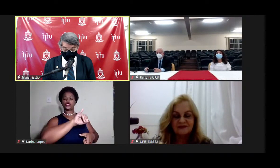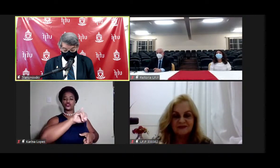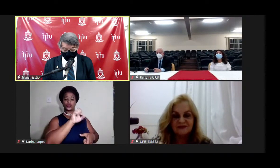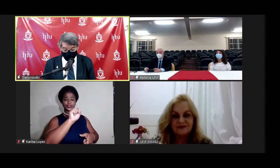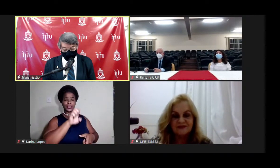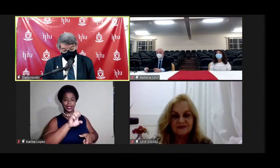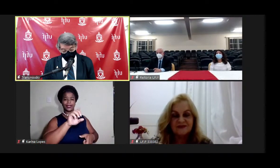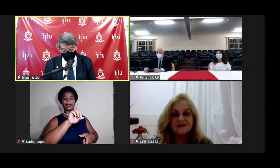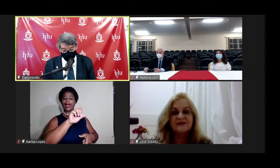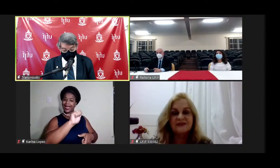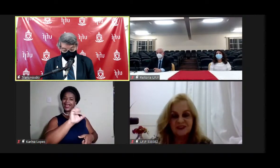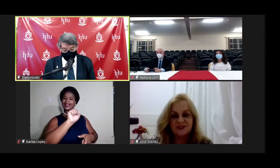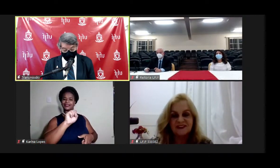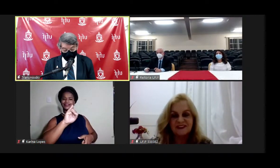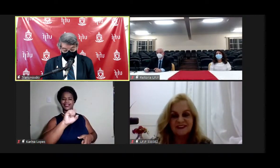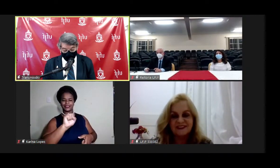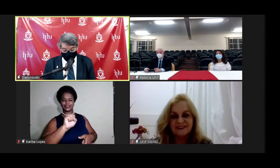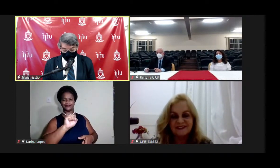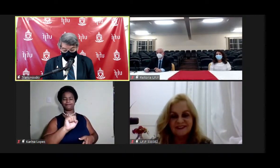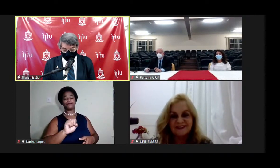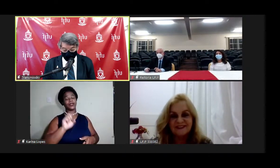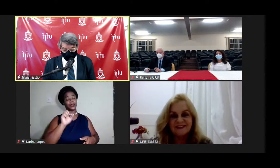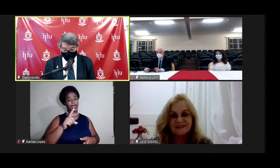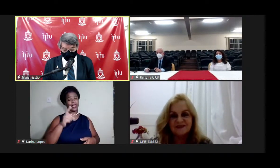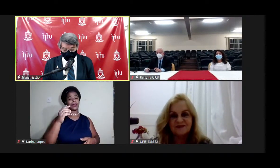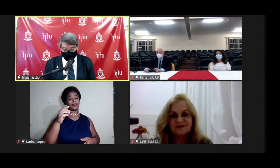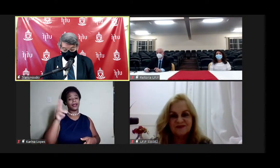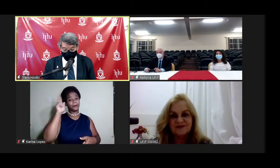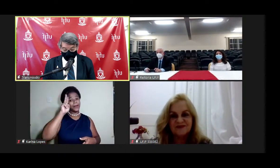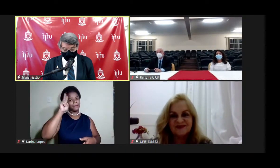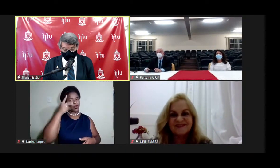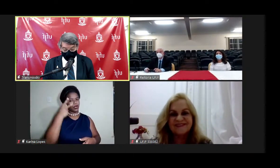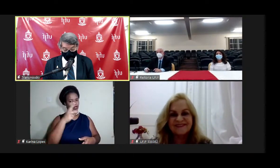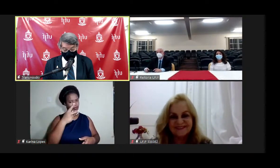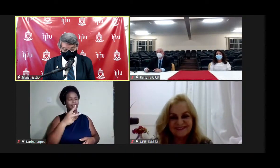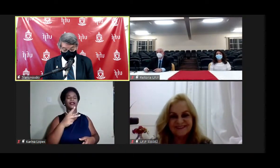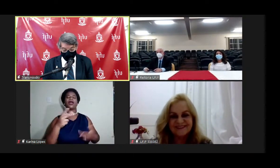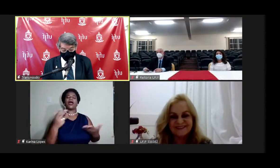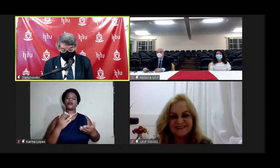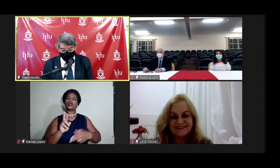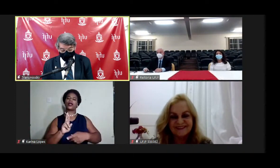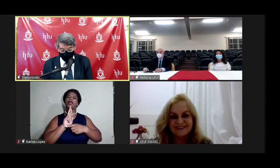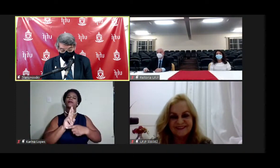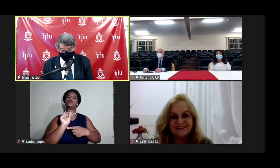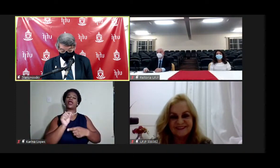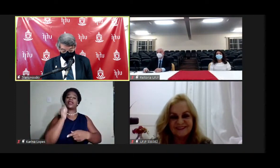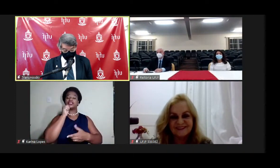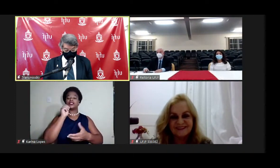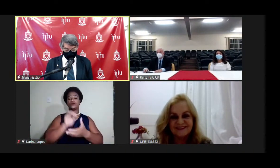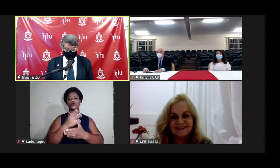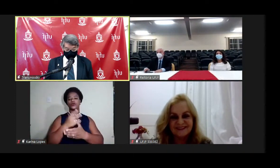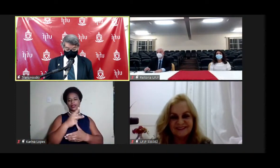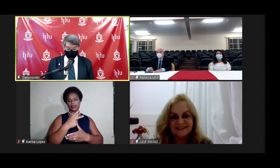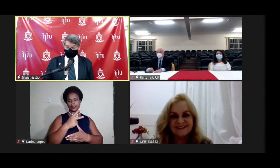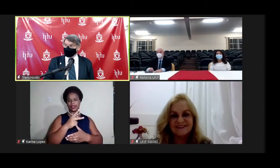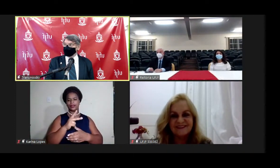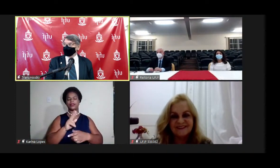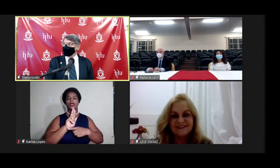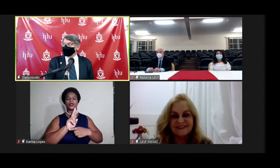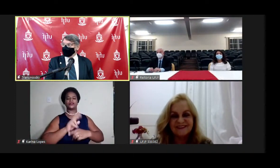José Assis de Góes, em memória, aqui representado por sua esposa, Edmeia Geralda de Oliveira Góes.